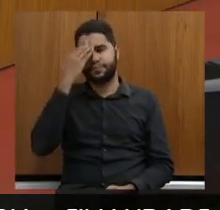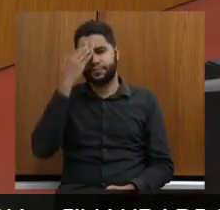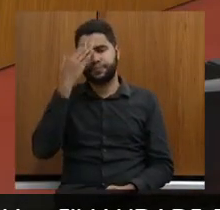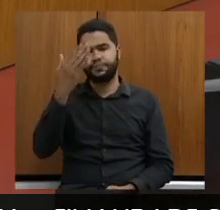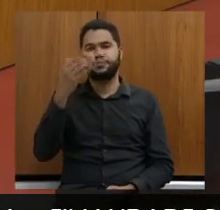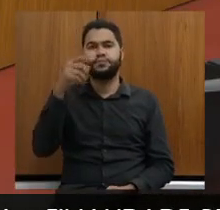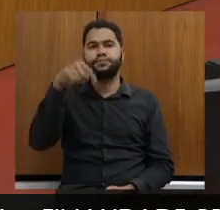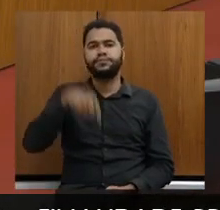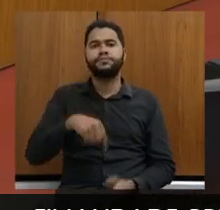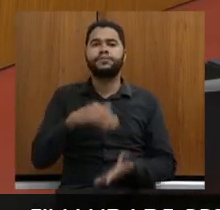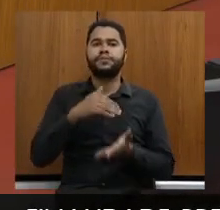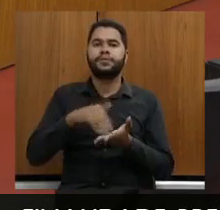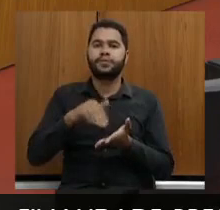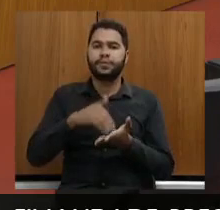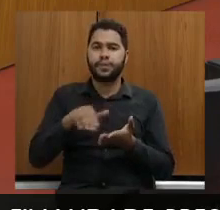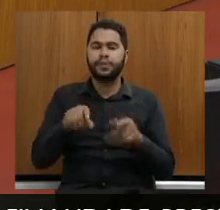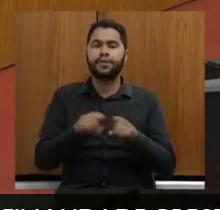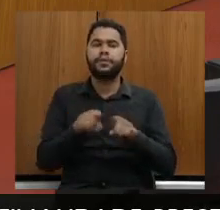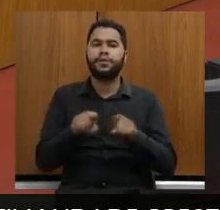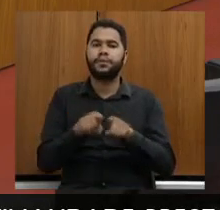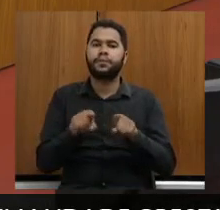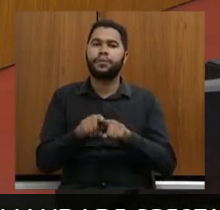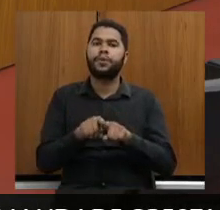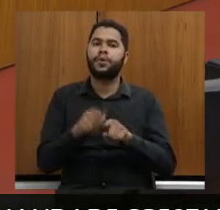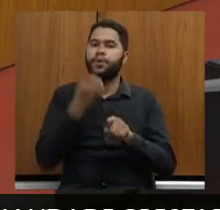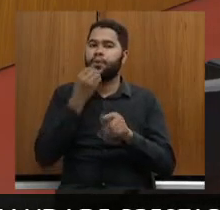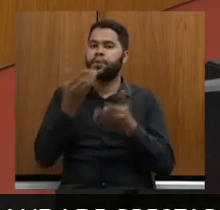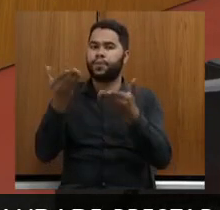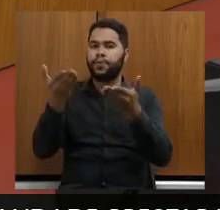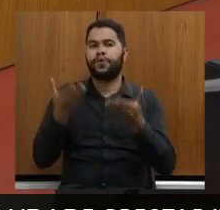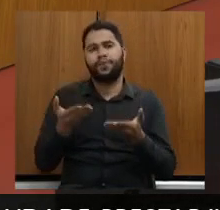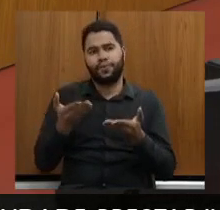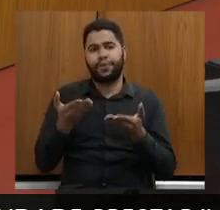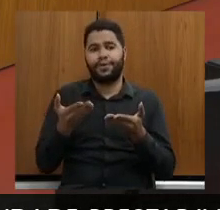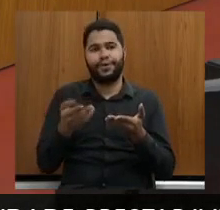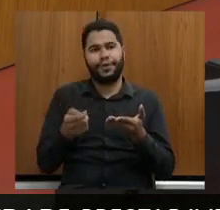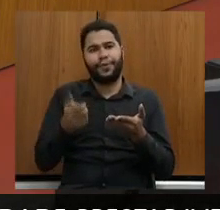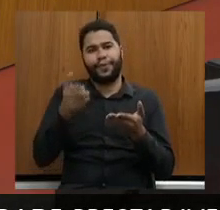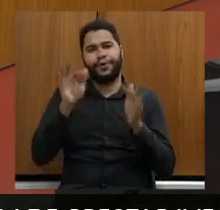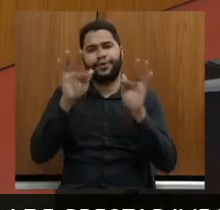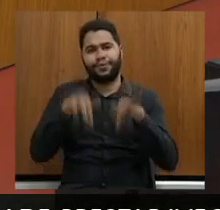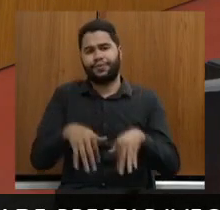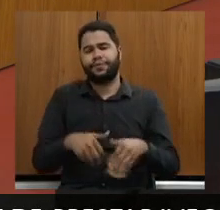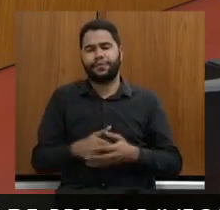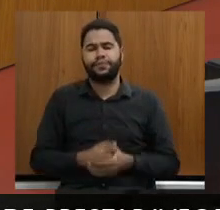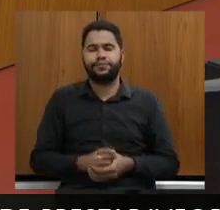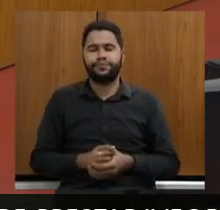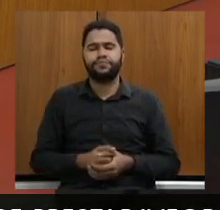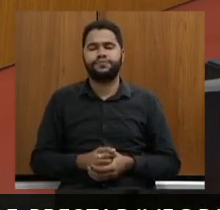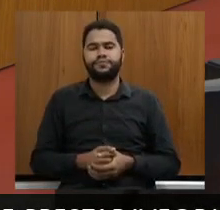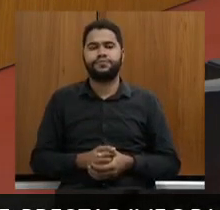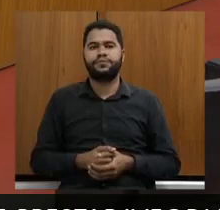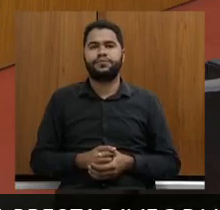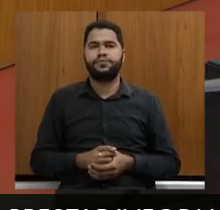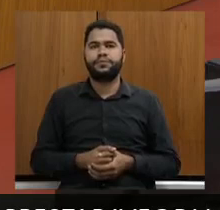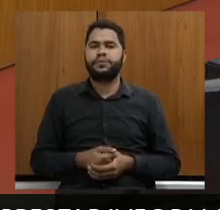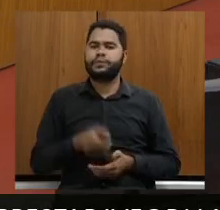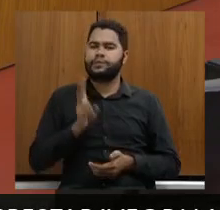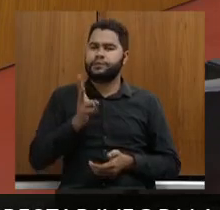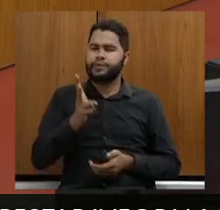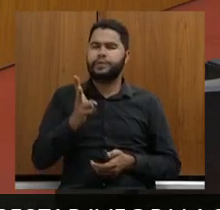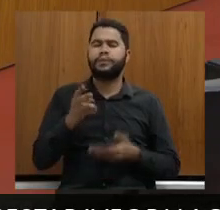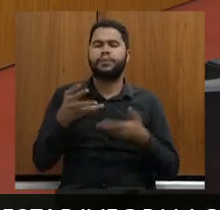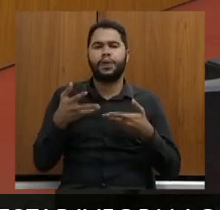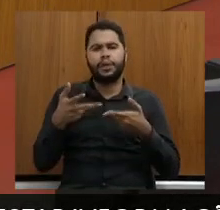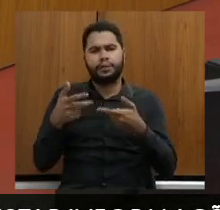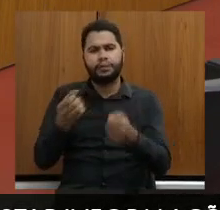aqui é secretária na maletinha quem eu dou as boas-vindas a pesar vezes no final e da audiência pessoa aí que sempre